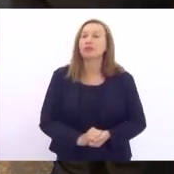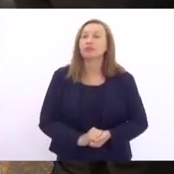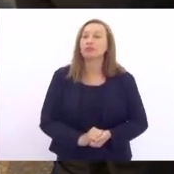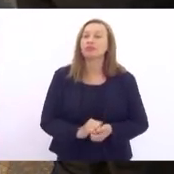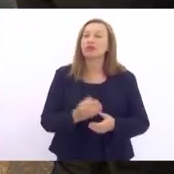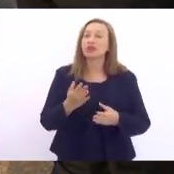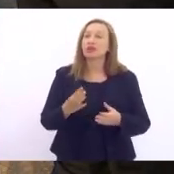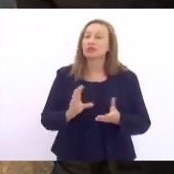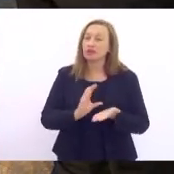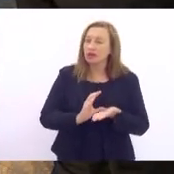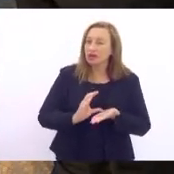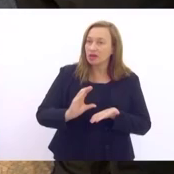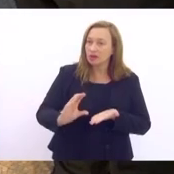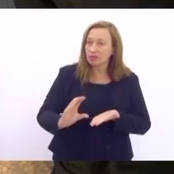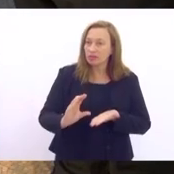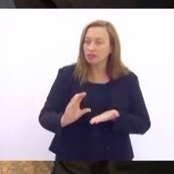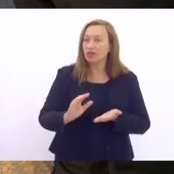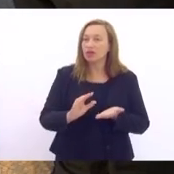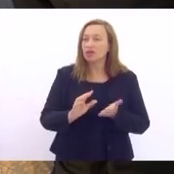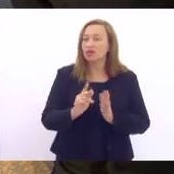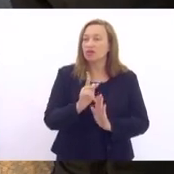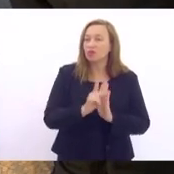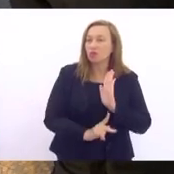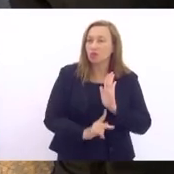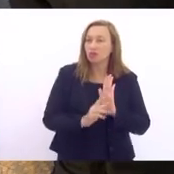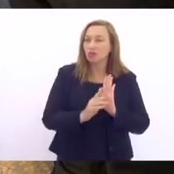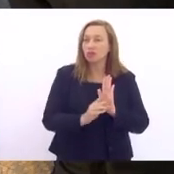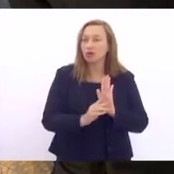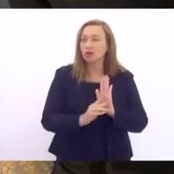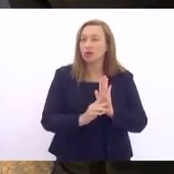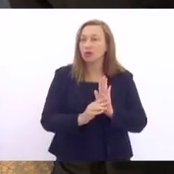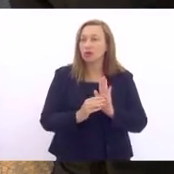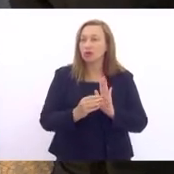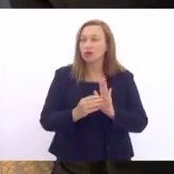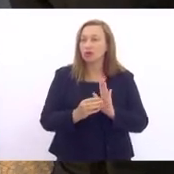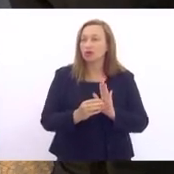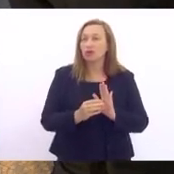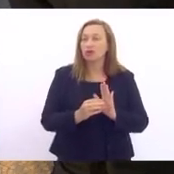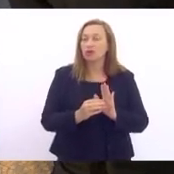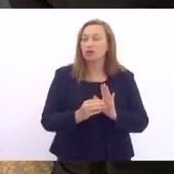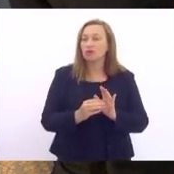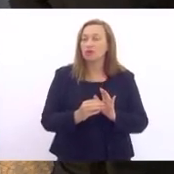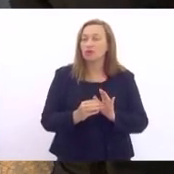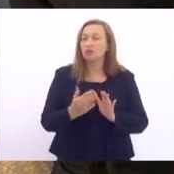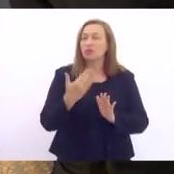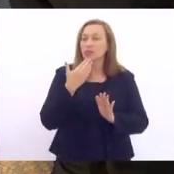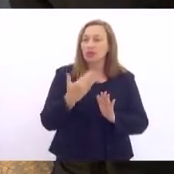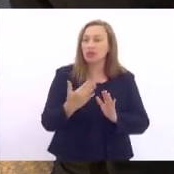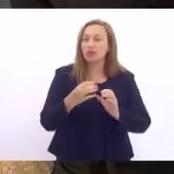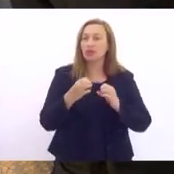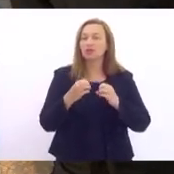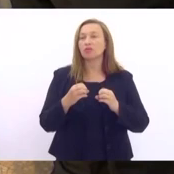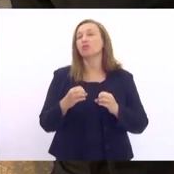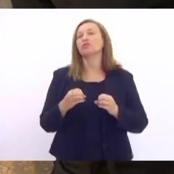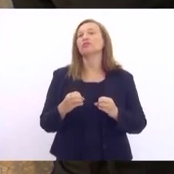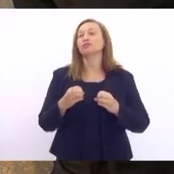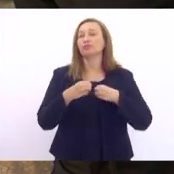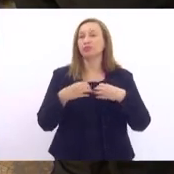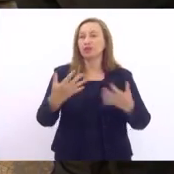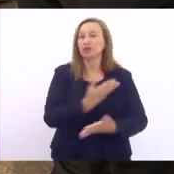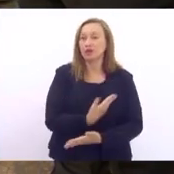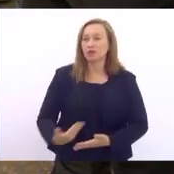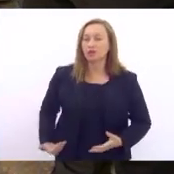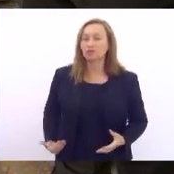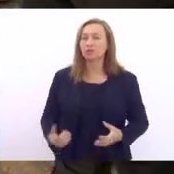marcar uma audiência pública na Comissão de Meio Ambiente junto com